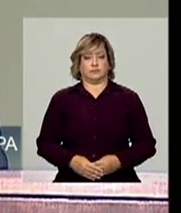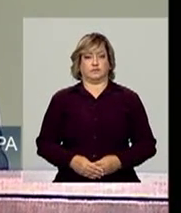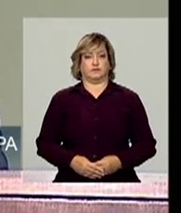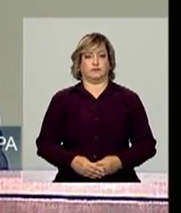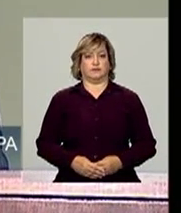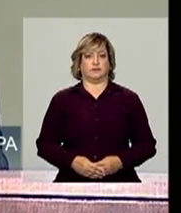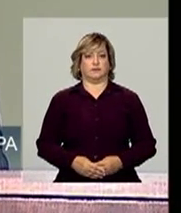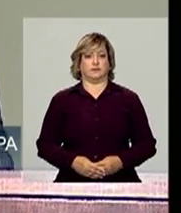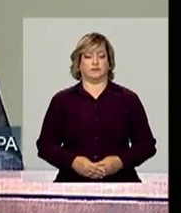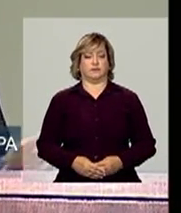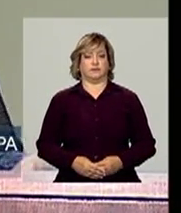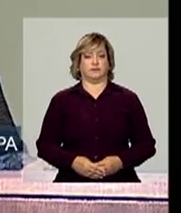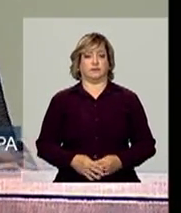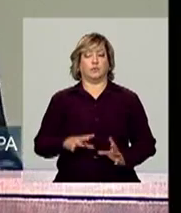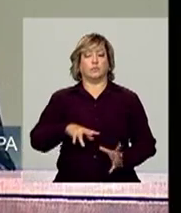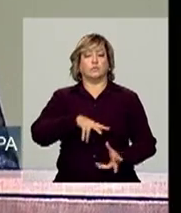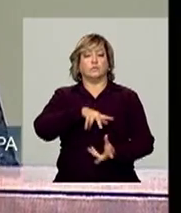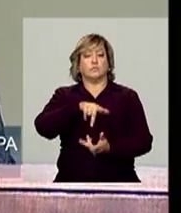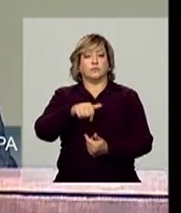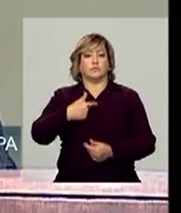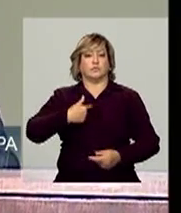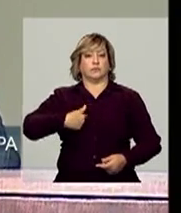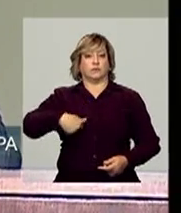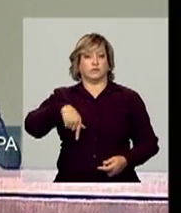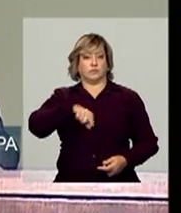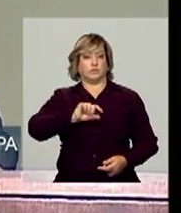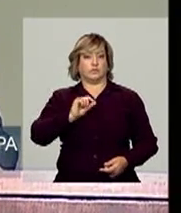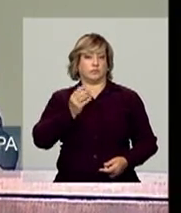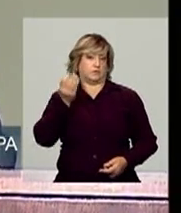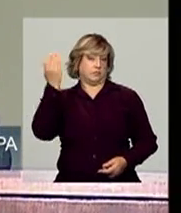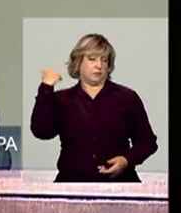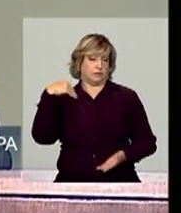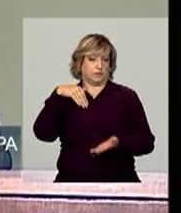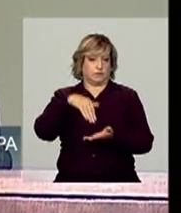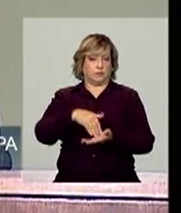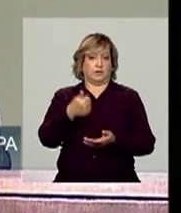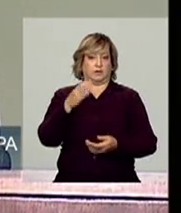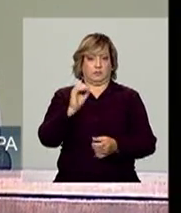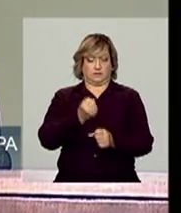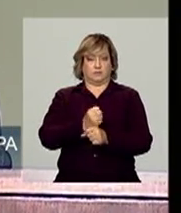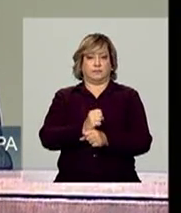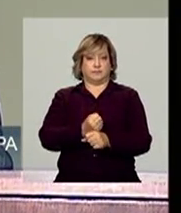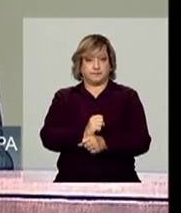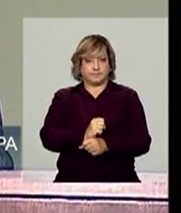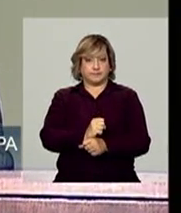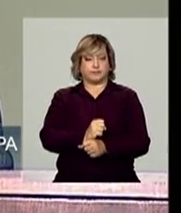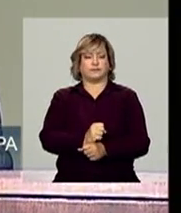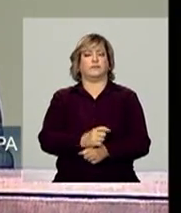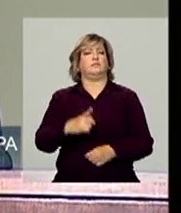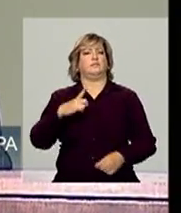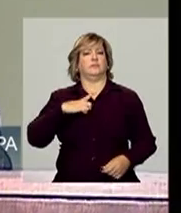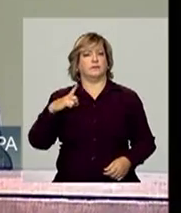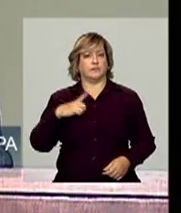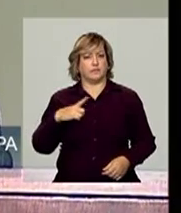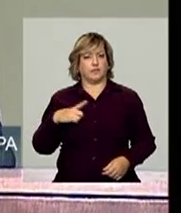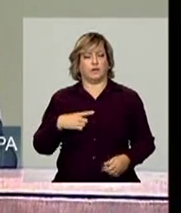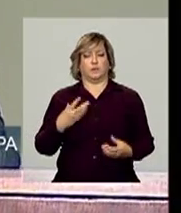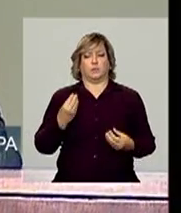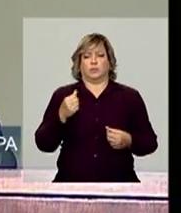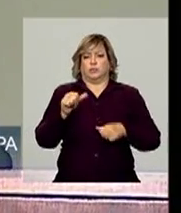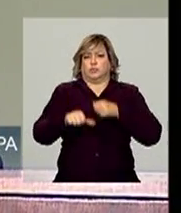e o mundo que nos tocou a viver nesses últimos 10 anos passou por grandes e